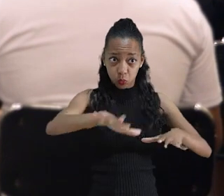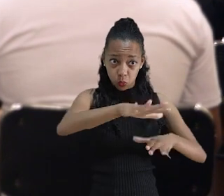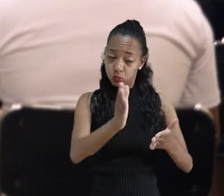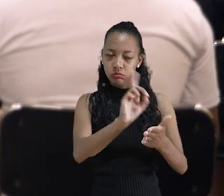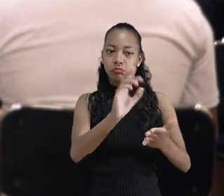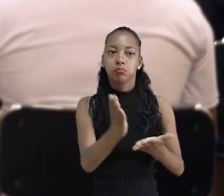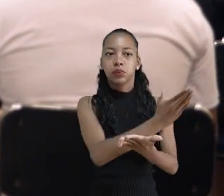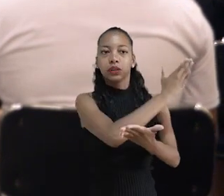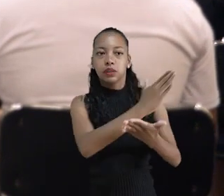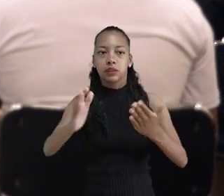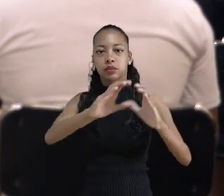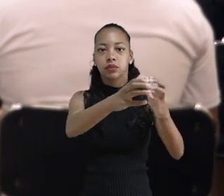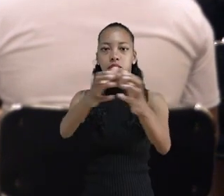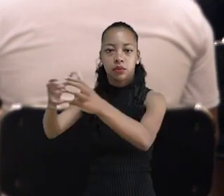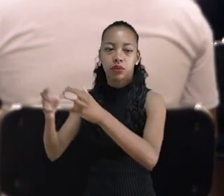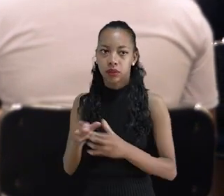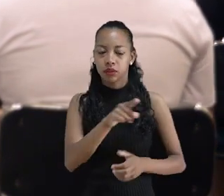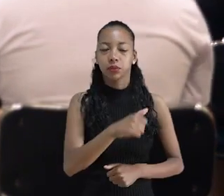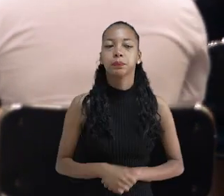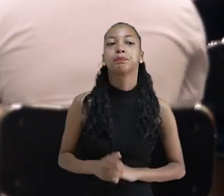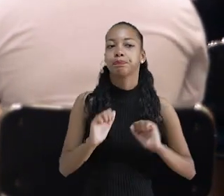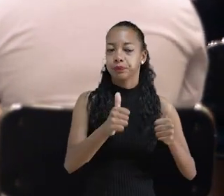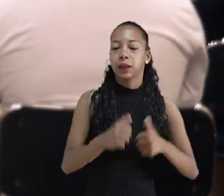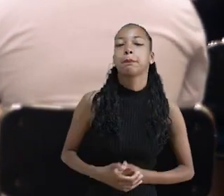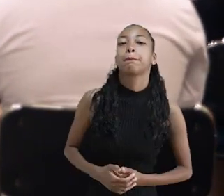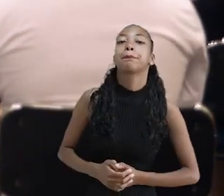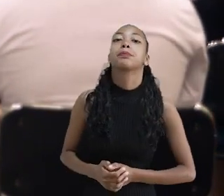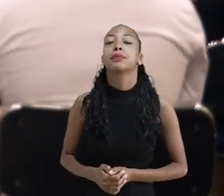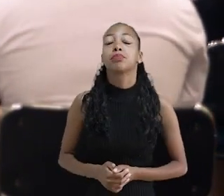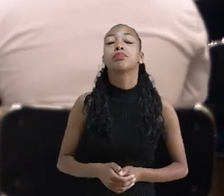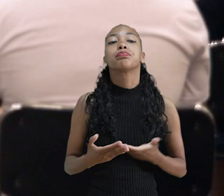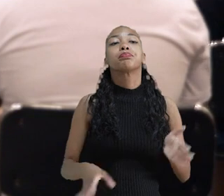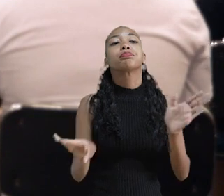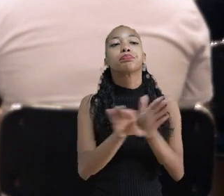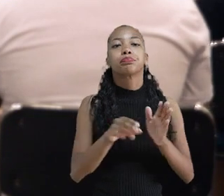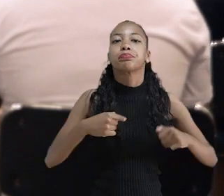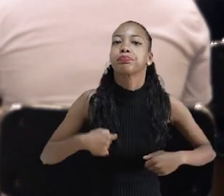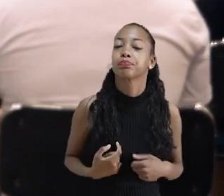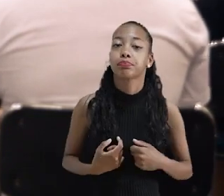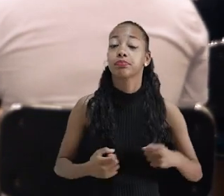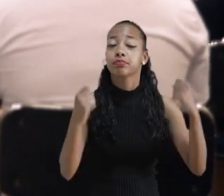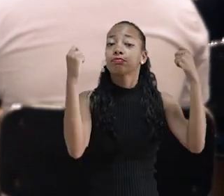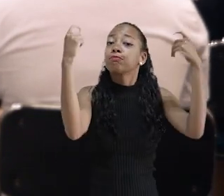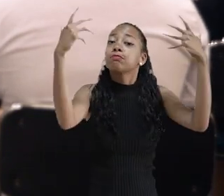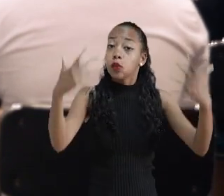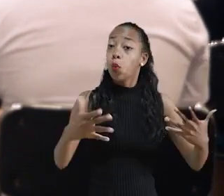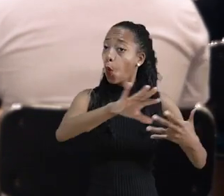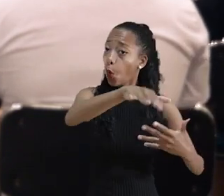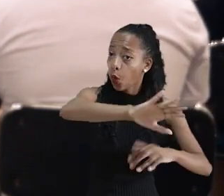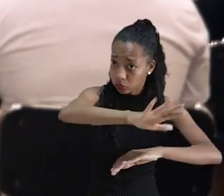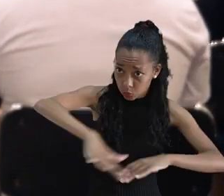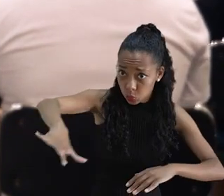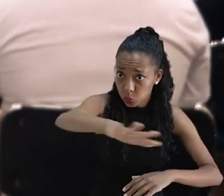grupos para eles já irem trabalhando os filmes is Ah legal Vamos quando a gente chegou lá a gente foi totalmente